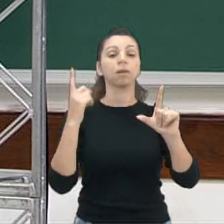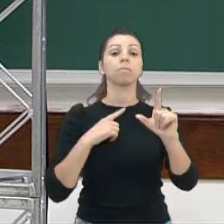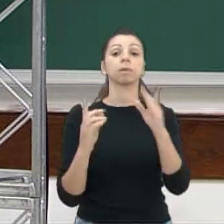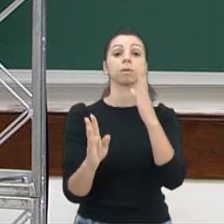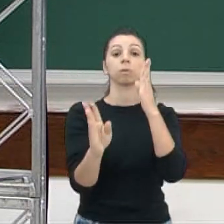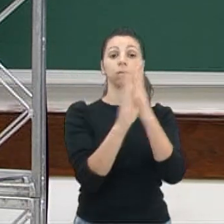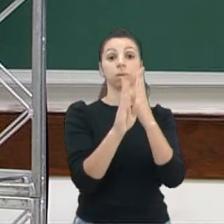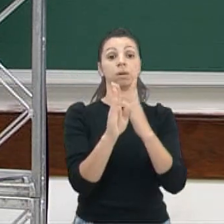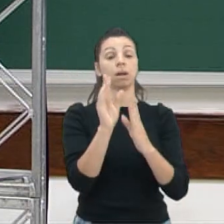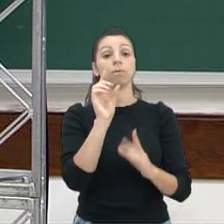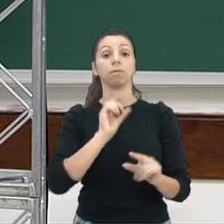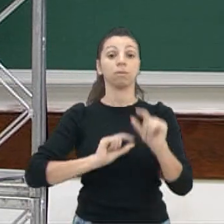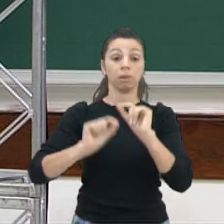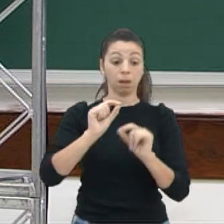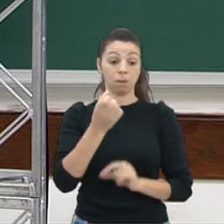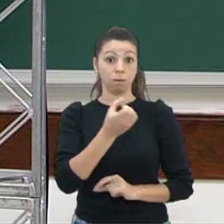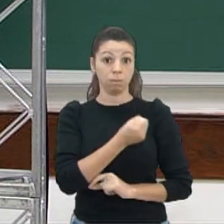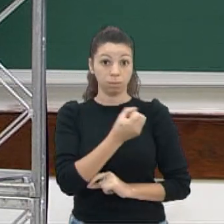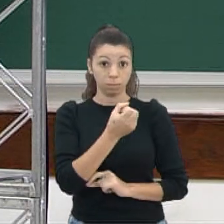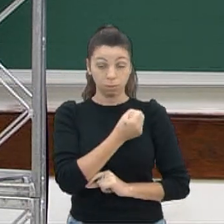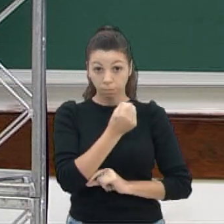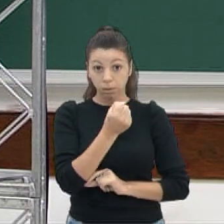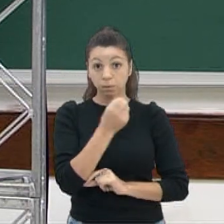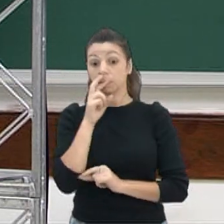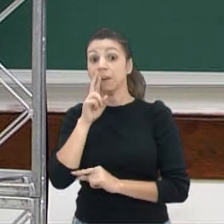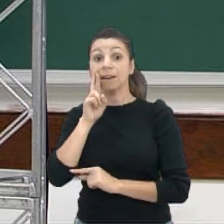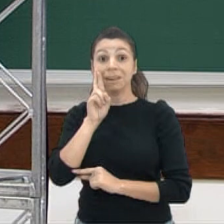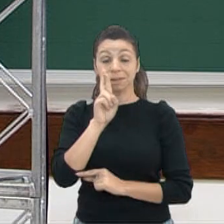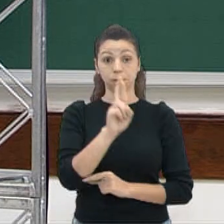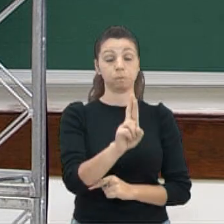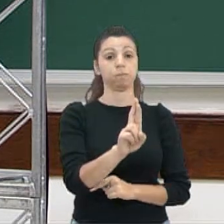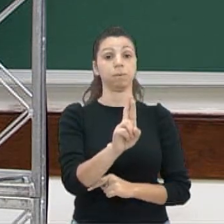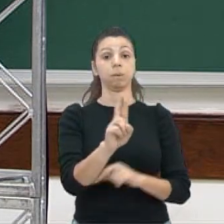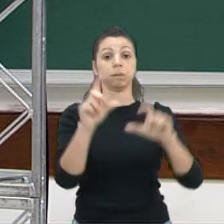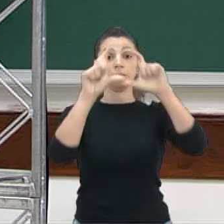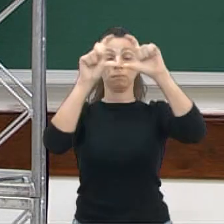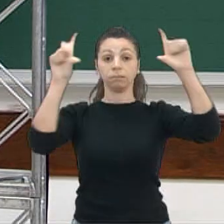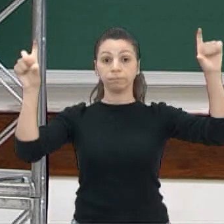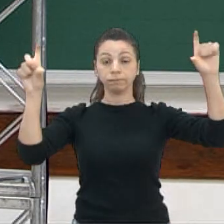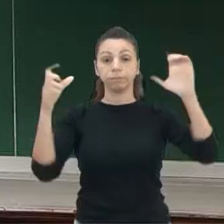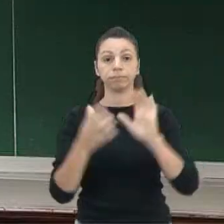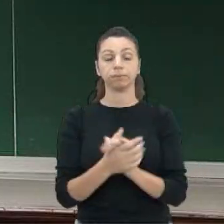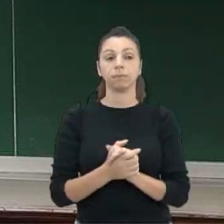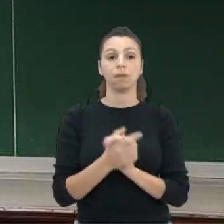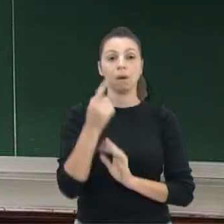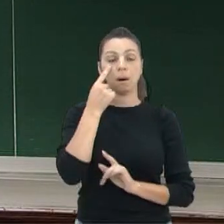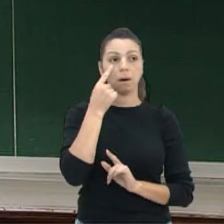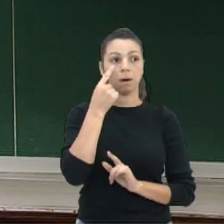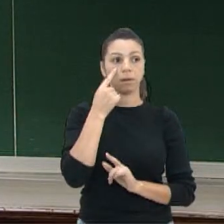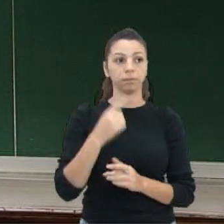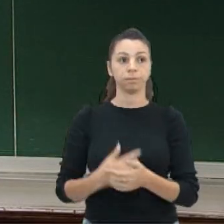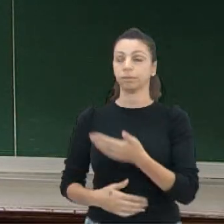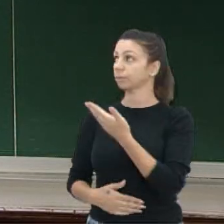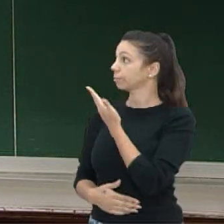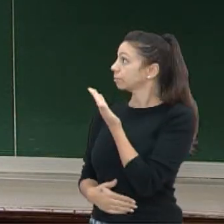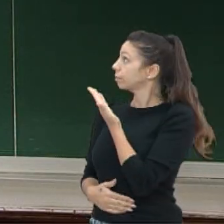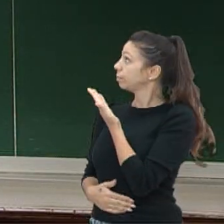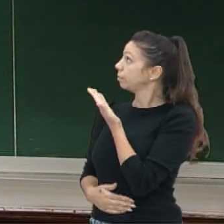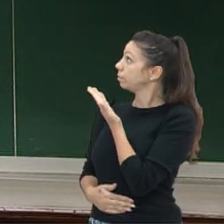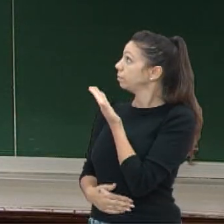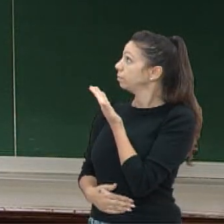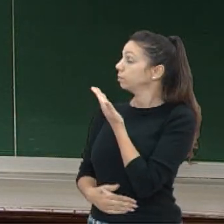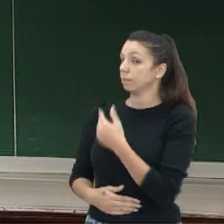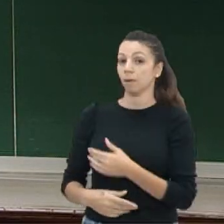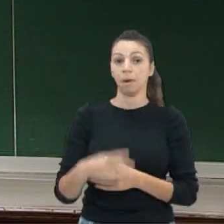valor numérico, que é o resultado da expressão algébrica. Vamos ver como é que ficou? Olha lá, a minha expressão